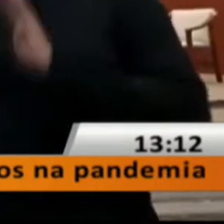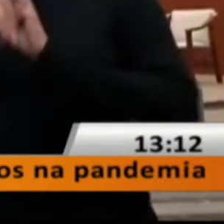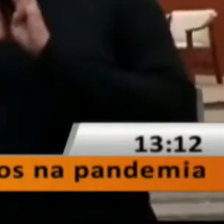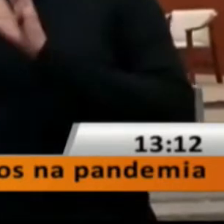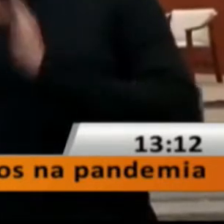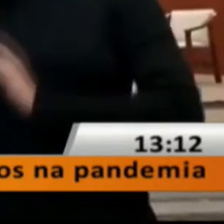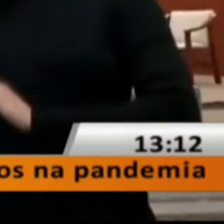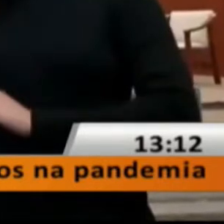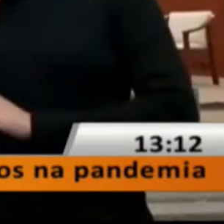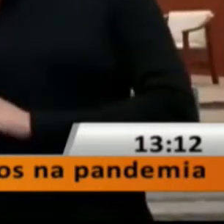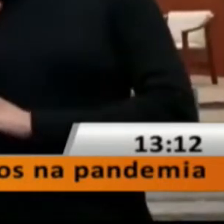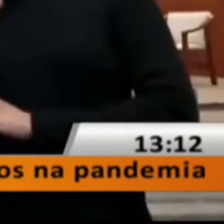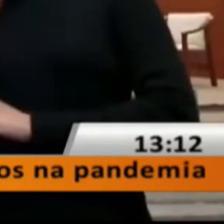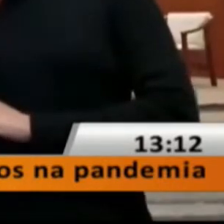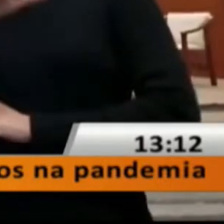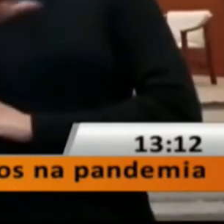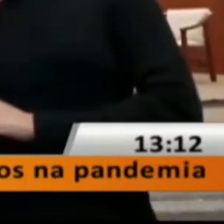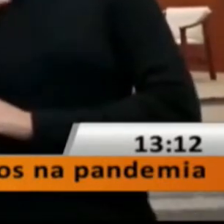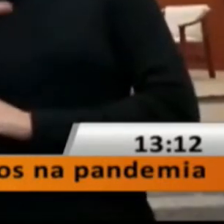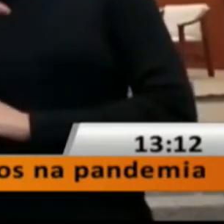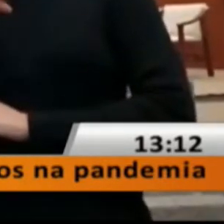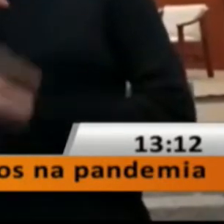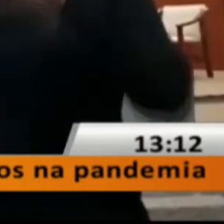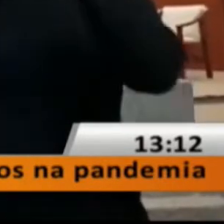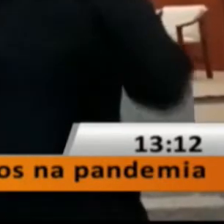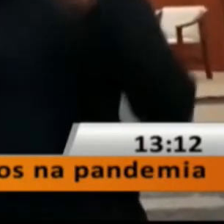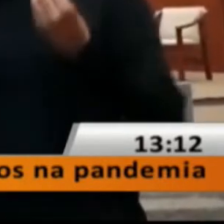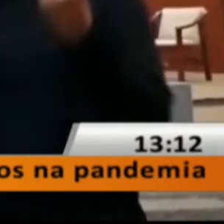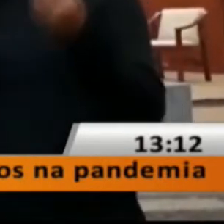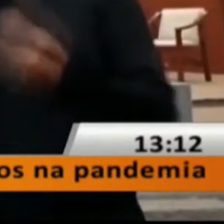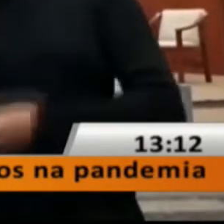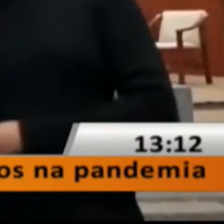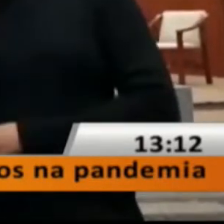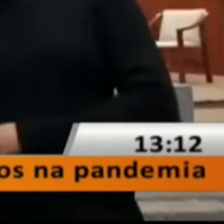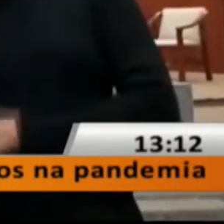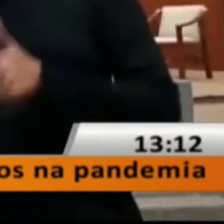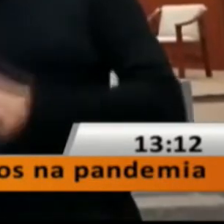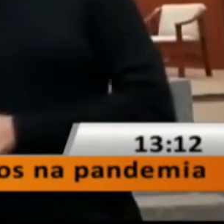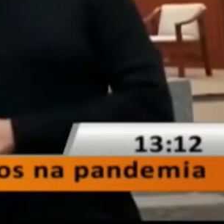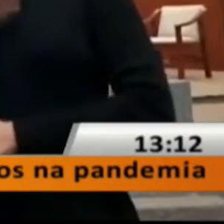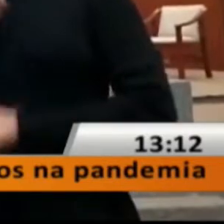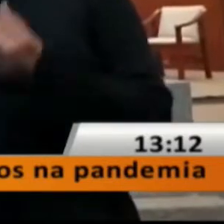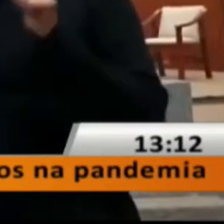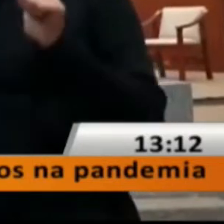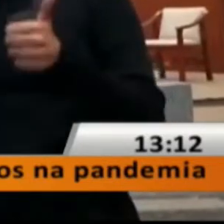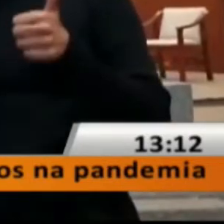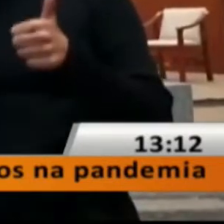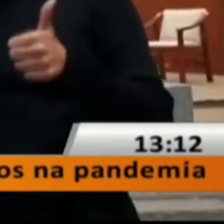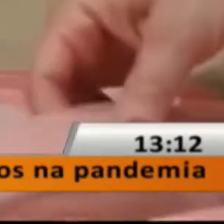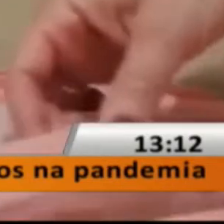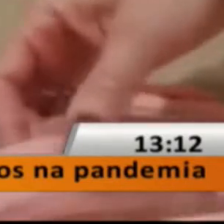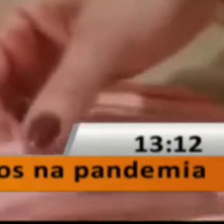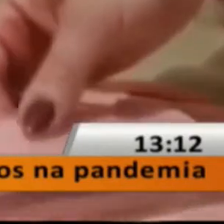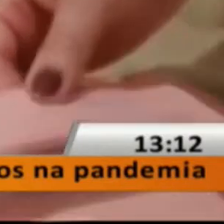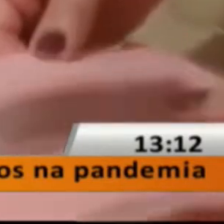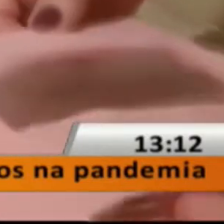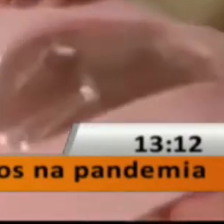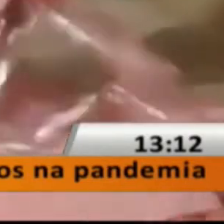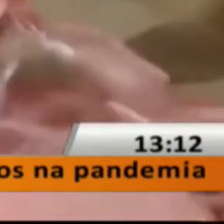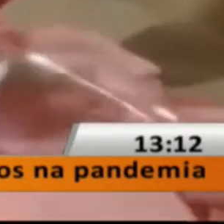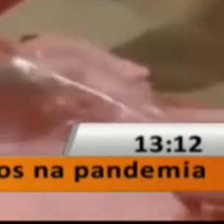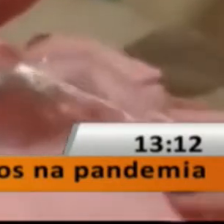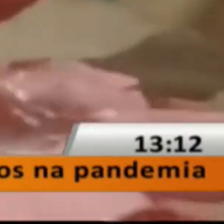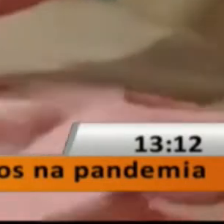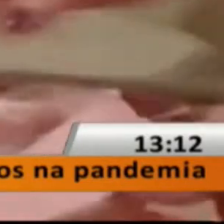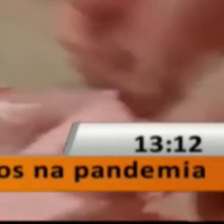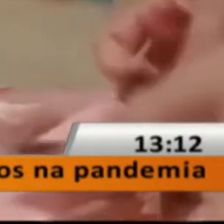na Igreja Memorial Batista. Nós temos uma máscara para você, tá certo? Pode vir buscar a sua máscara. Temos, inclusive,